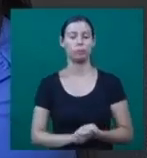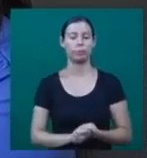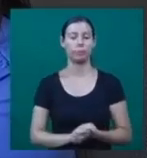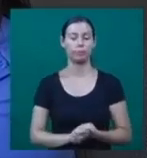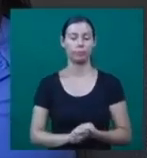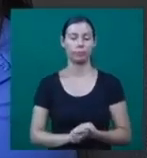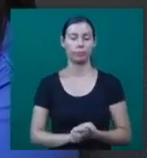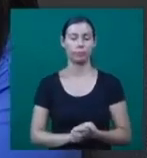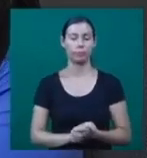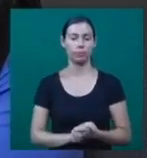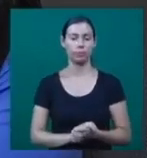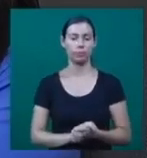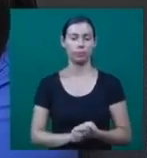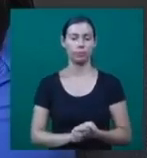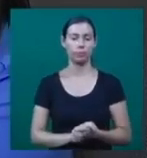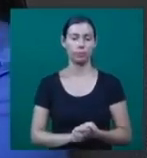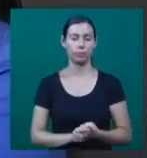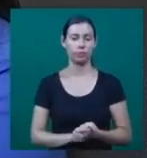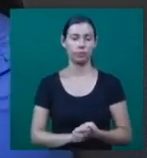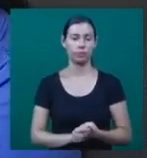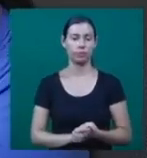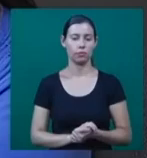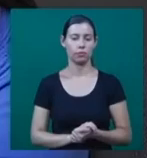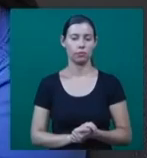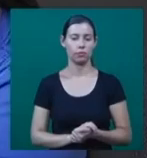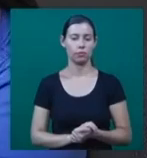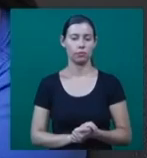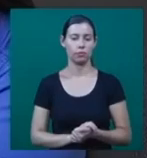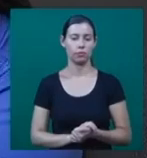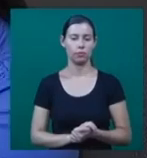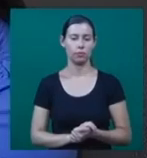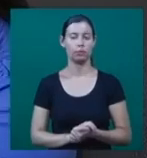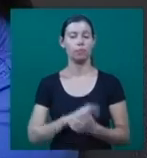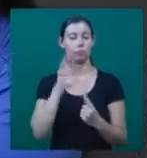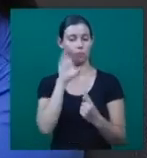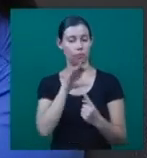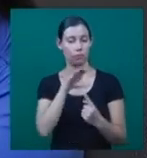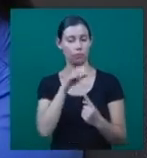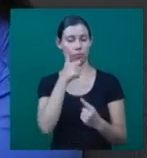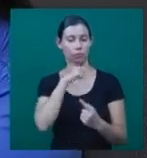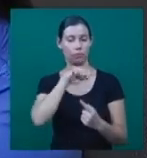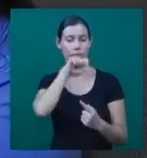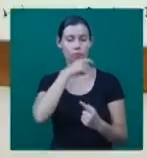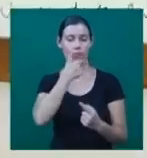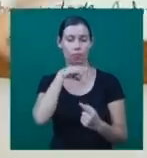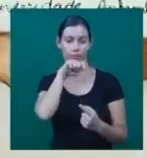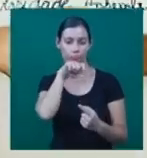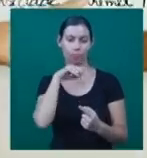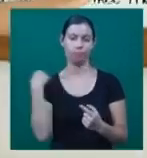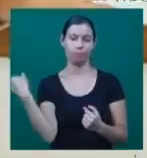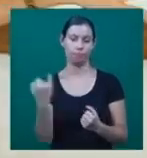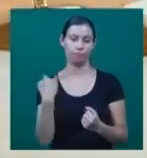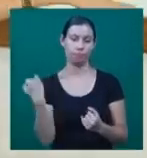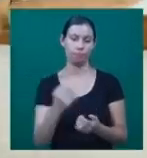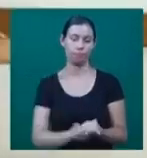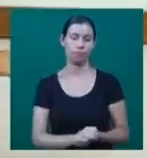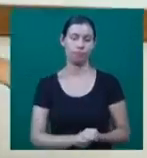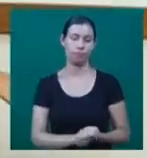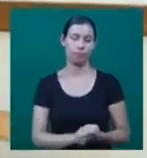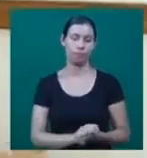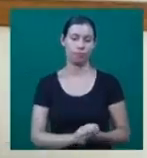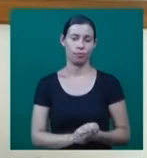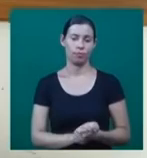né? E tudo mais. Então, geralmente, essa influência dos pais é o que conta muito. A especialista alerta